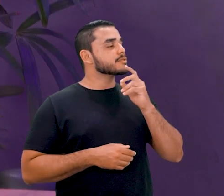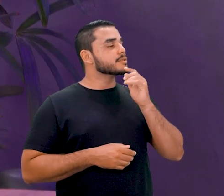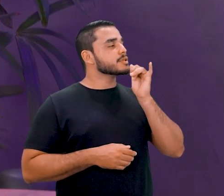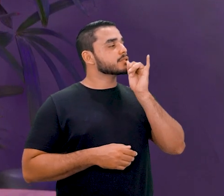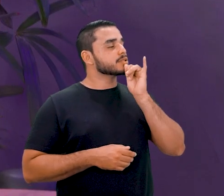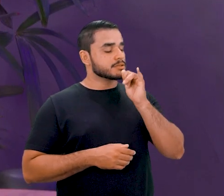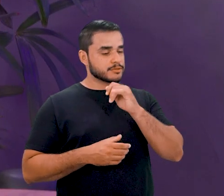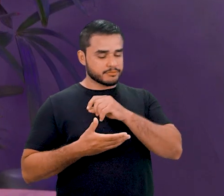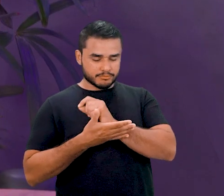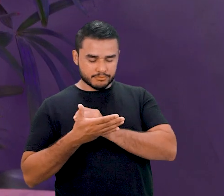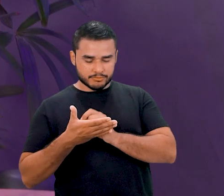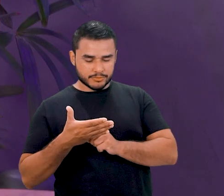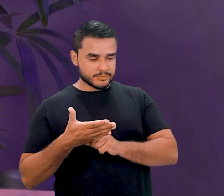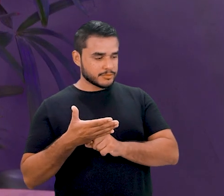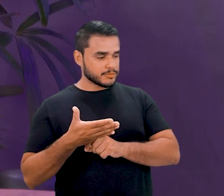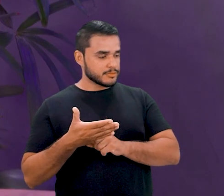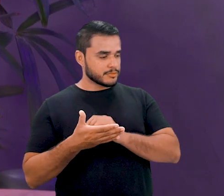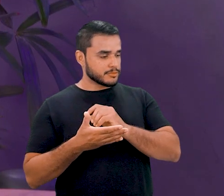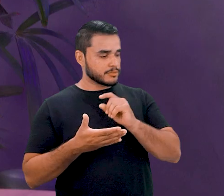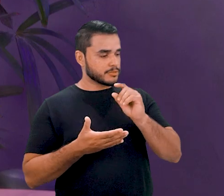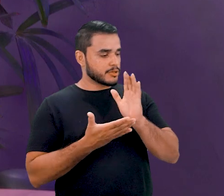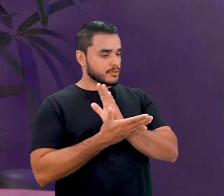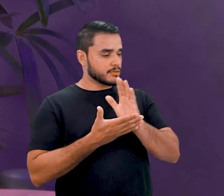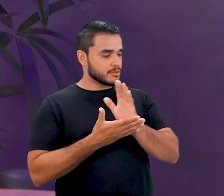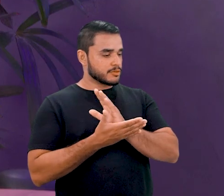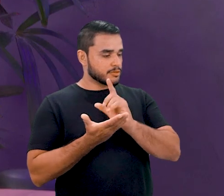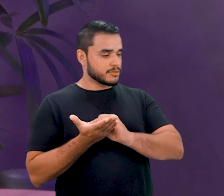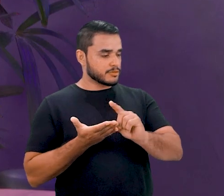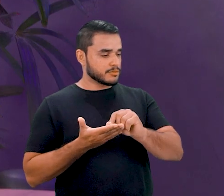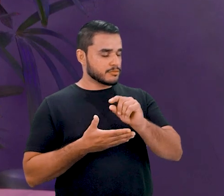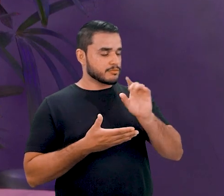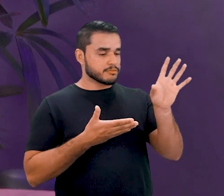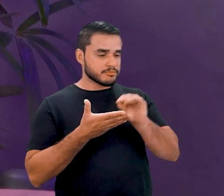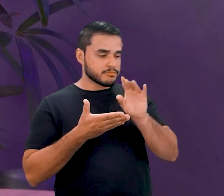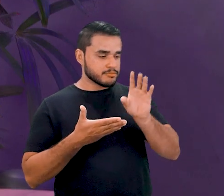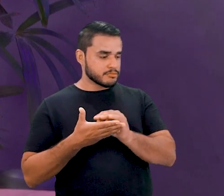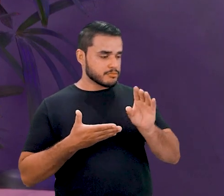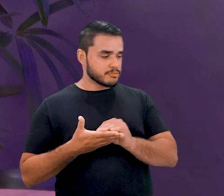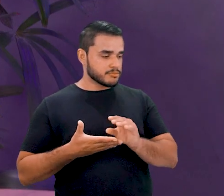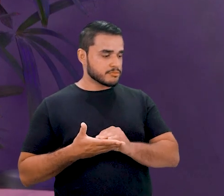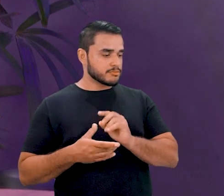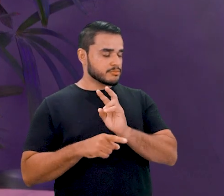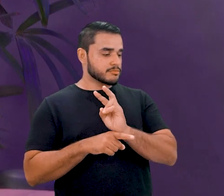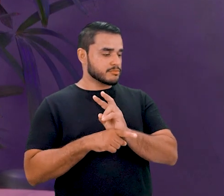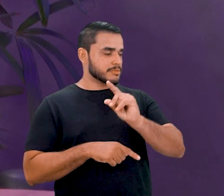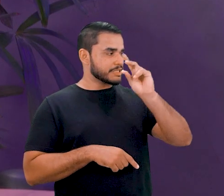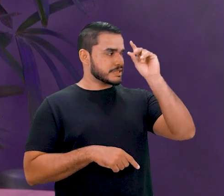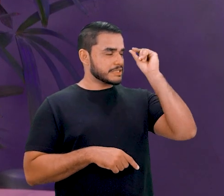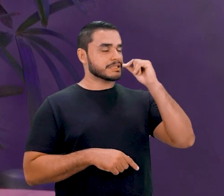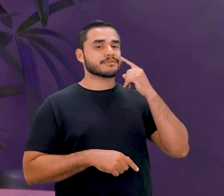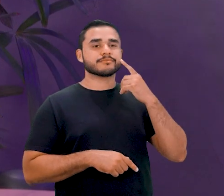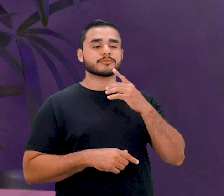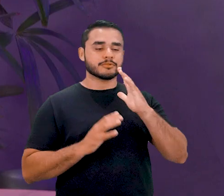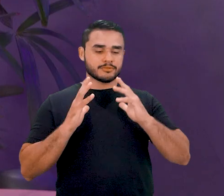tipo, umas notas de artigos Sim, que a sim, gente, sim, que a gente sim. lia, né? Sei, sei. E aí, vixe, é do tempo do meu Deus. É, meu Deus,